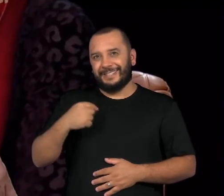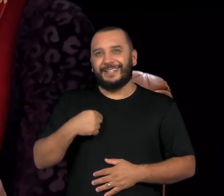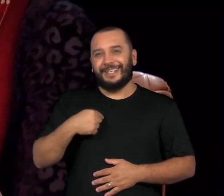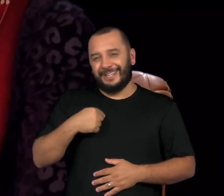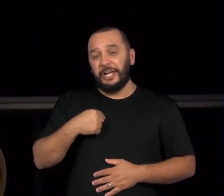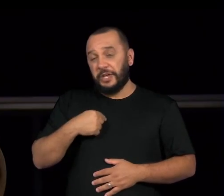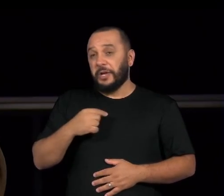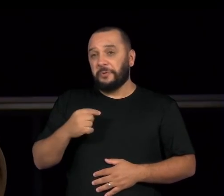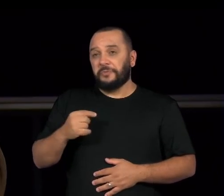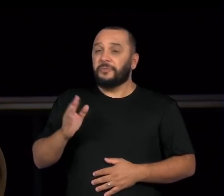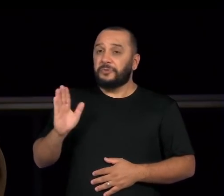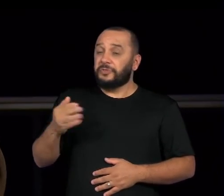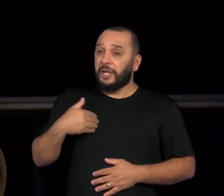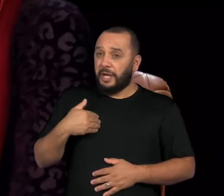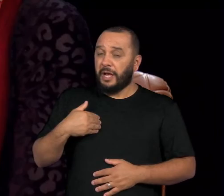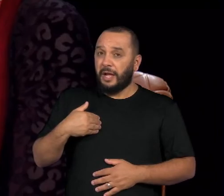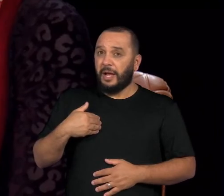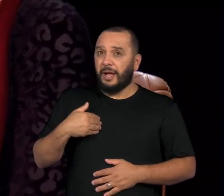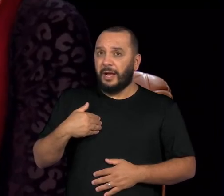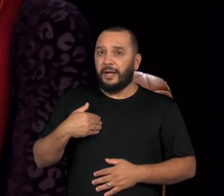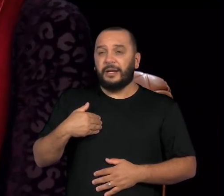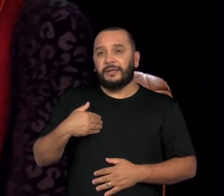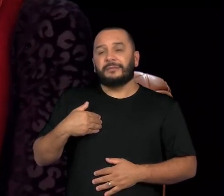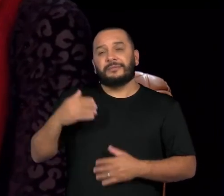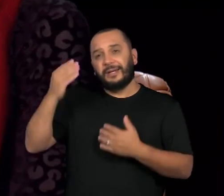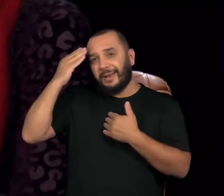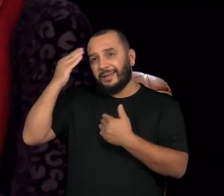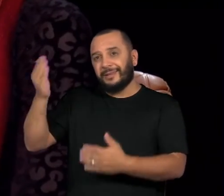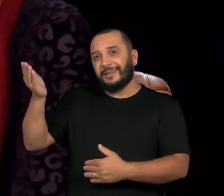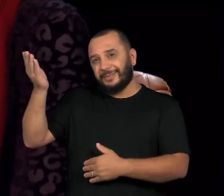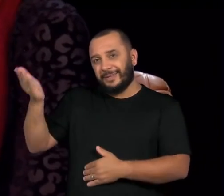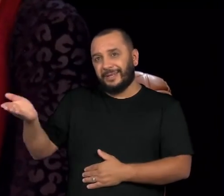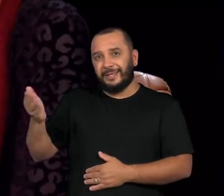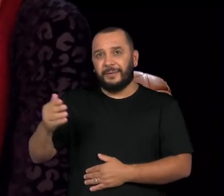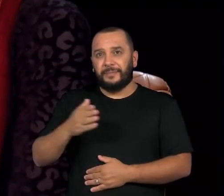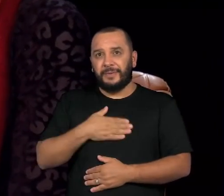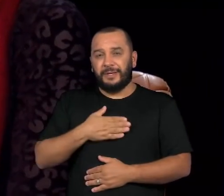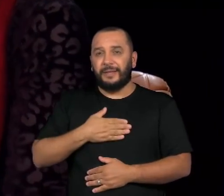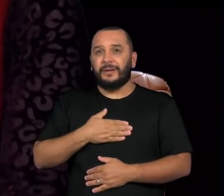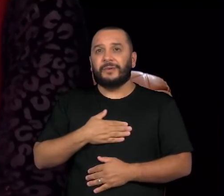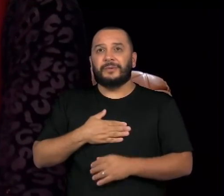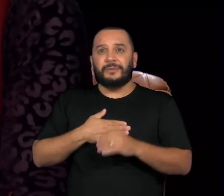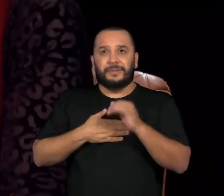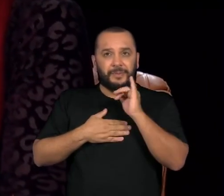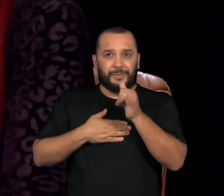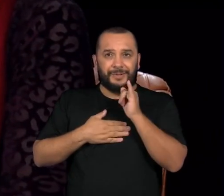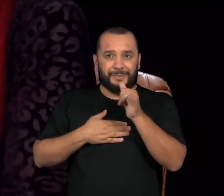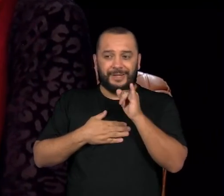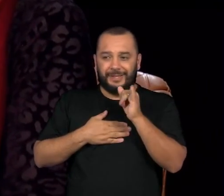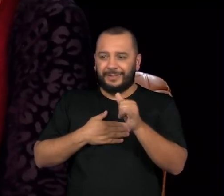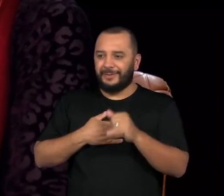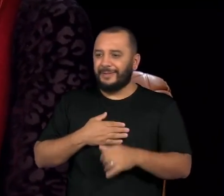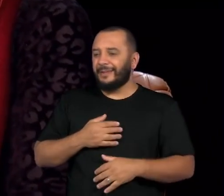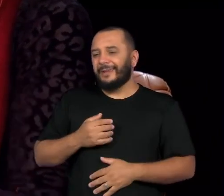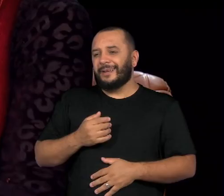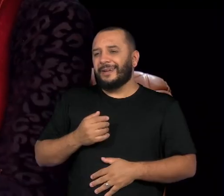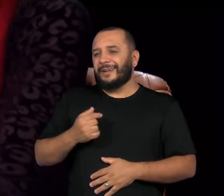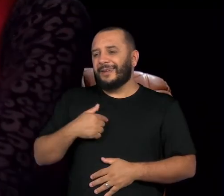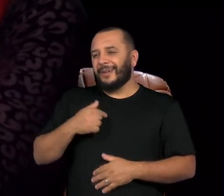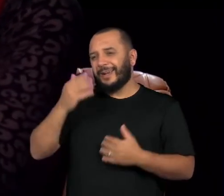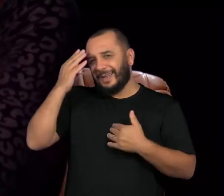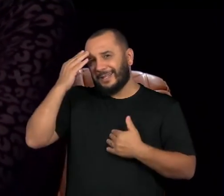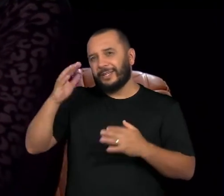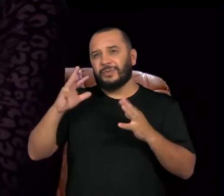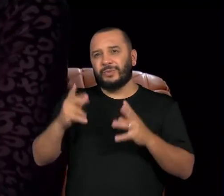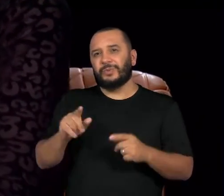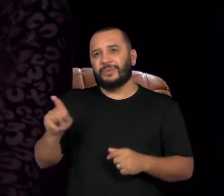dividendos, você está entendendo? Eu devo isso a ele. O meu depoimento é de que é meio a meio tudo isso, né? E o